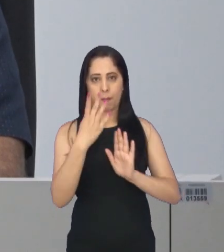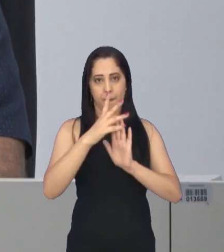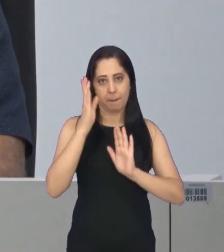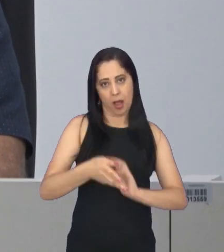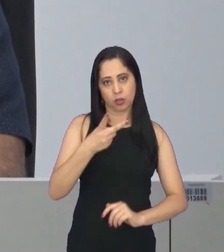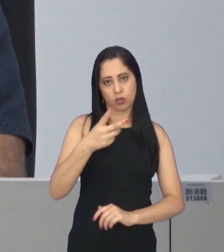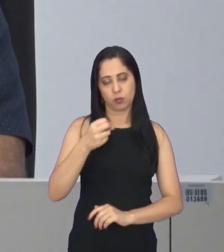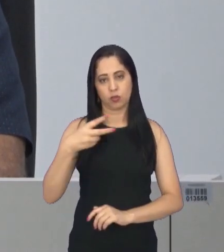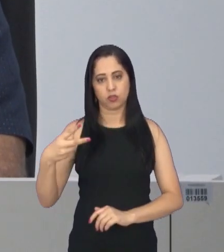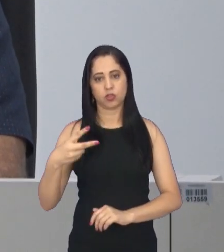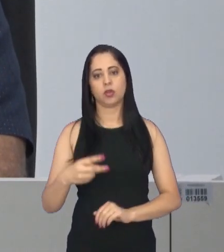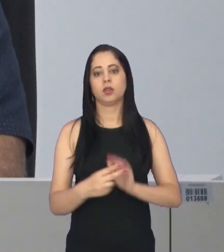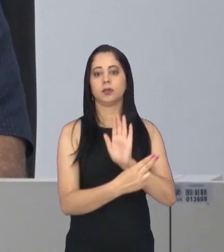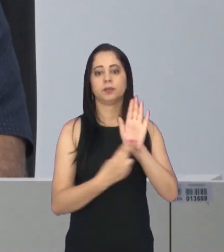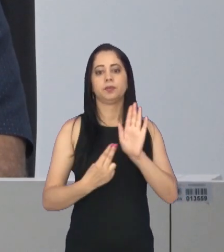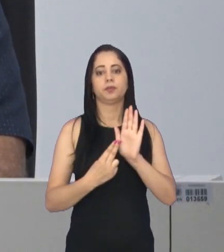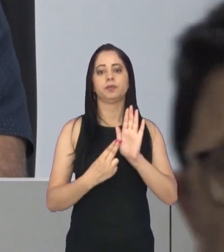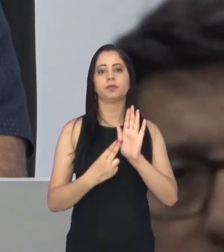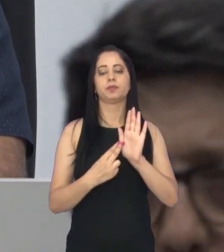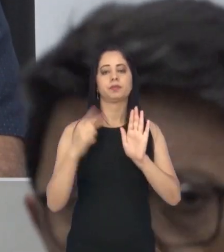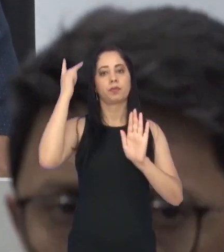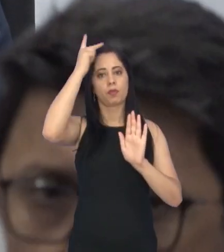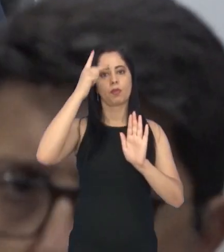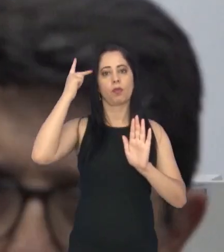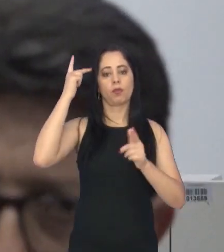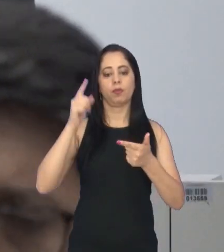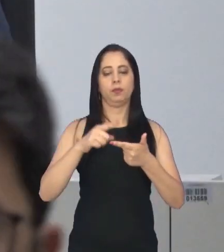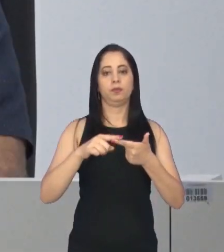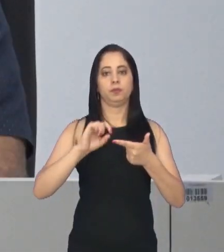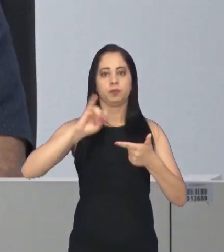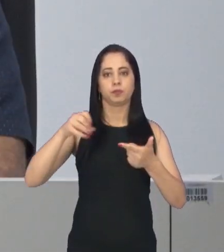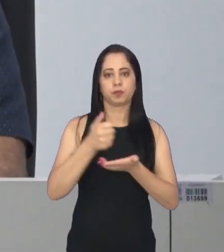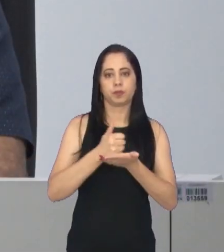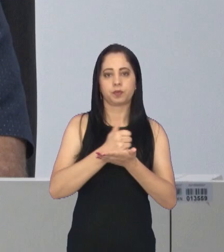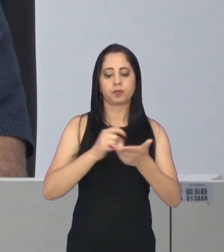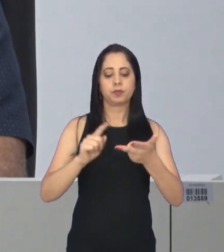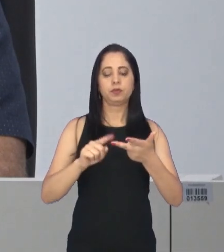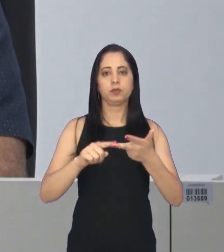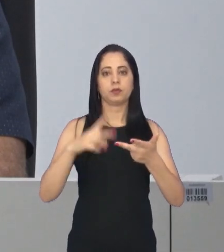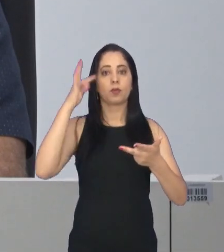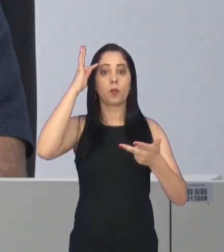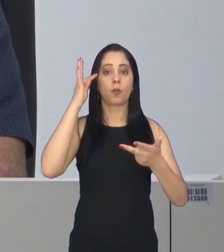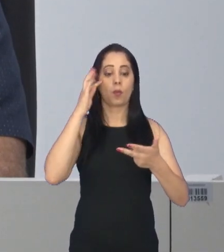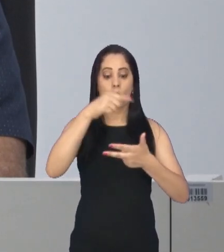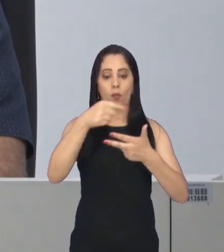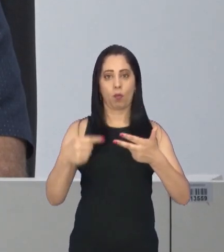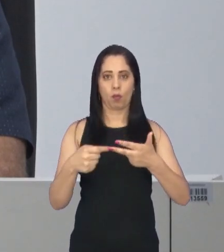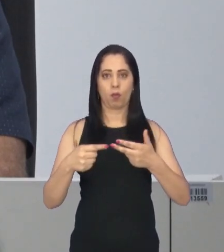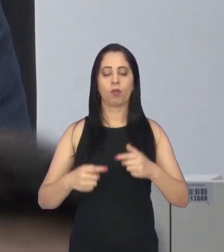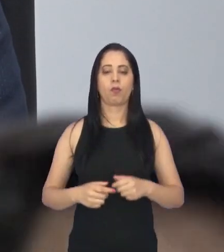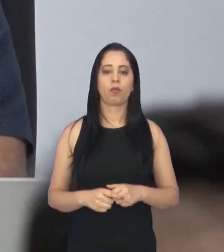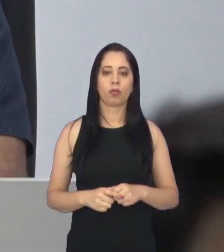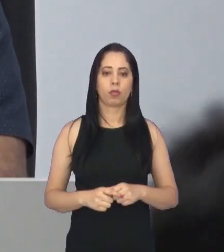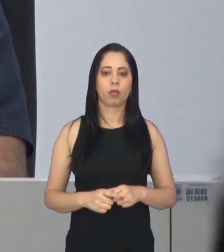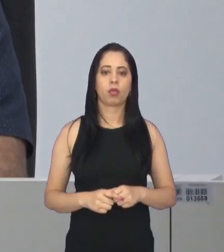351/2022, de autoria dos vereadores Fernando Petit Júnior da Farmácia e Tomás Henrique. Altera o